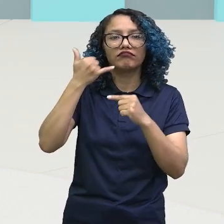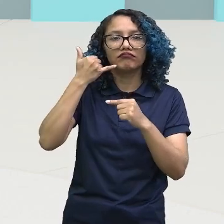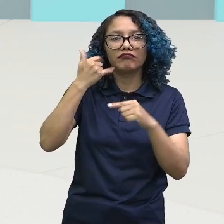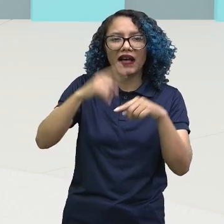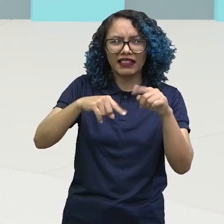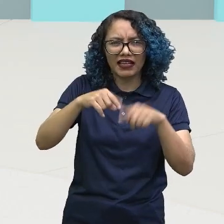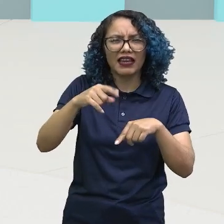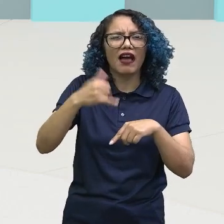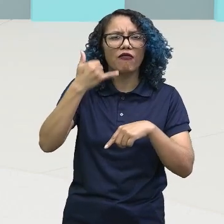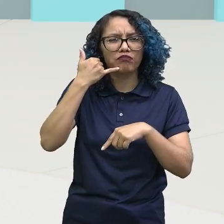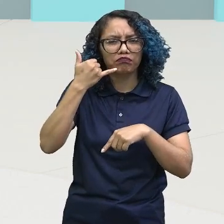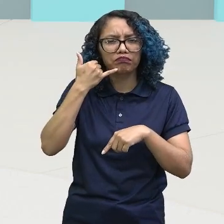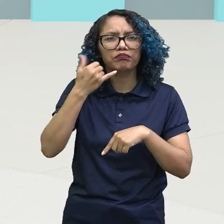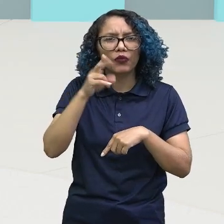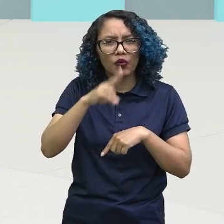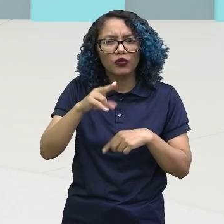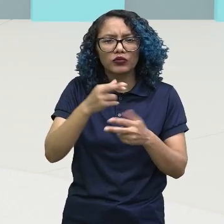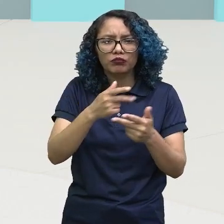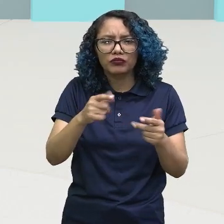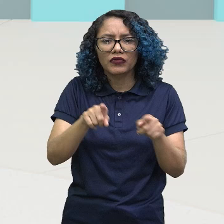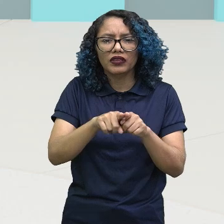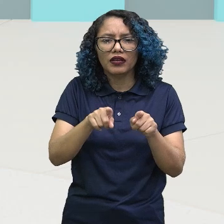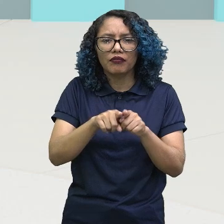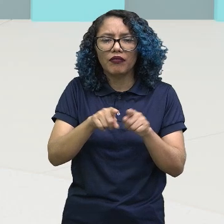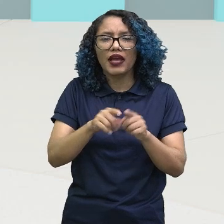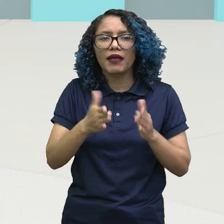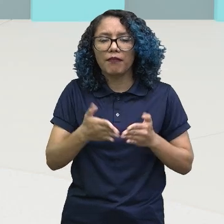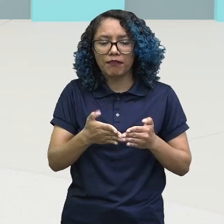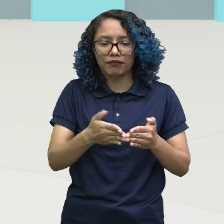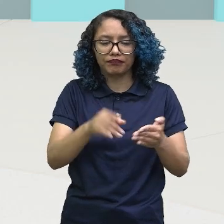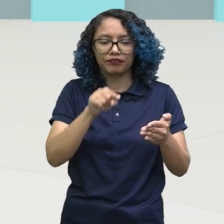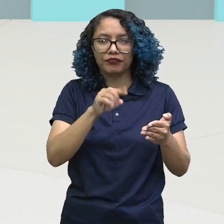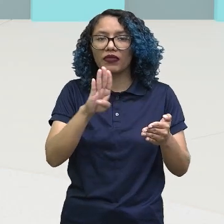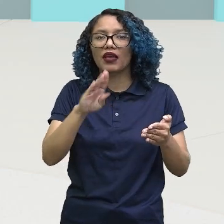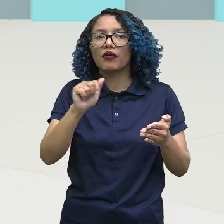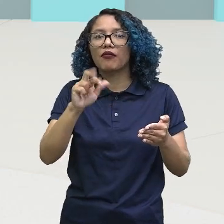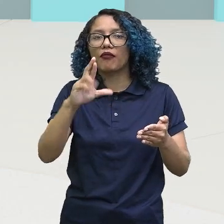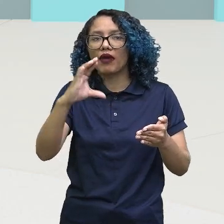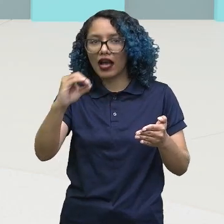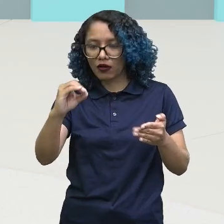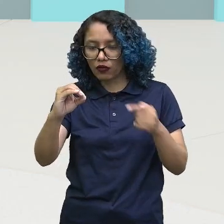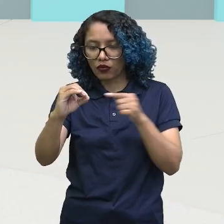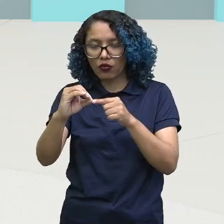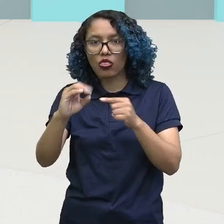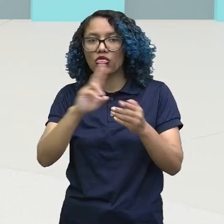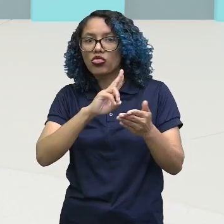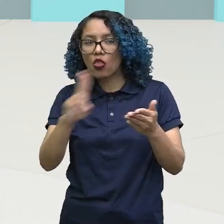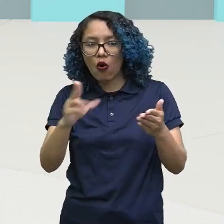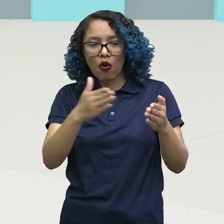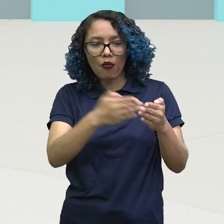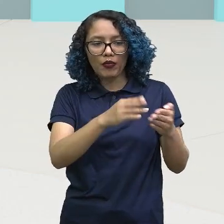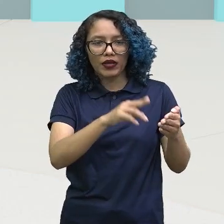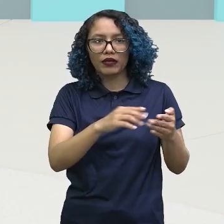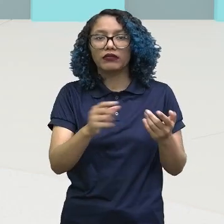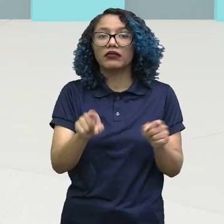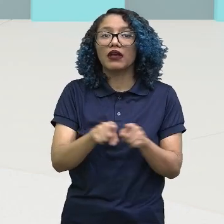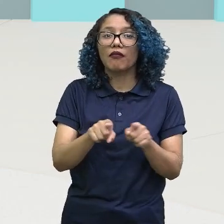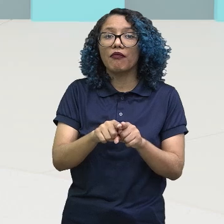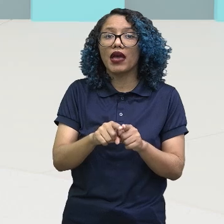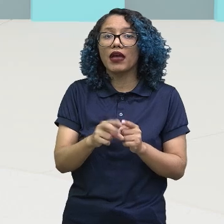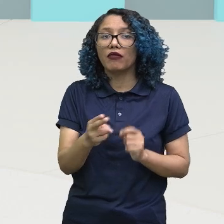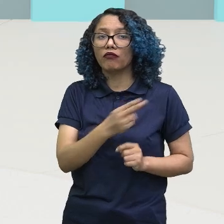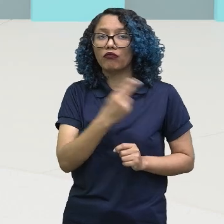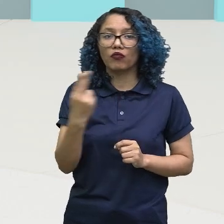coisas. Barco, também o nome de determinado elemento. Então, perceba que tudo isso é nome. Meu nome, Milena.